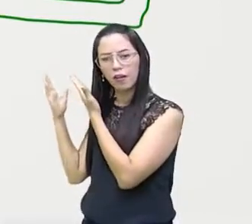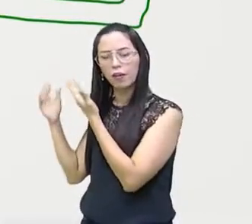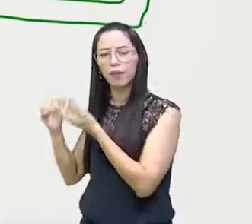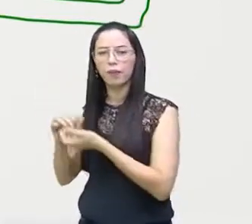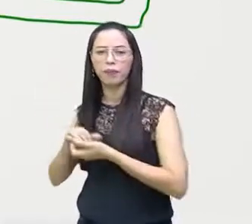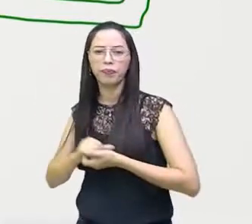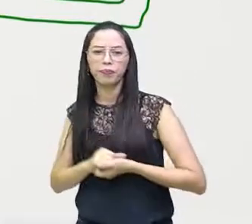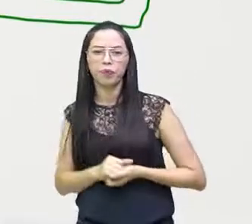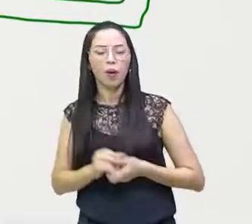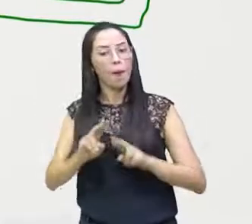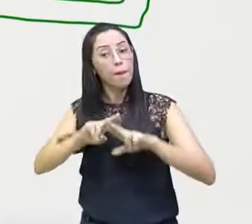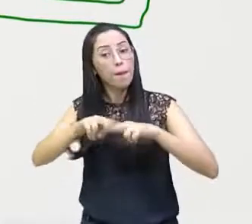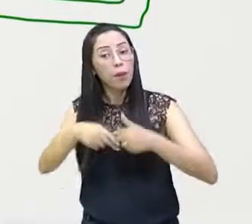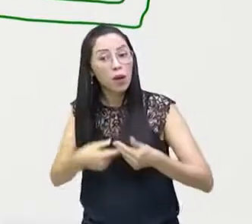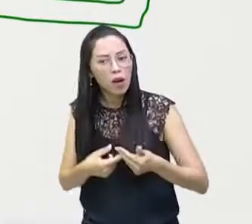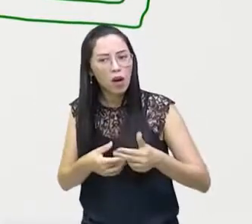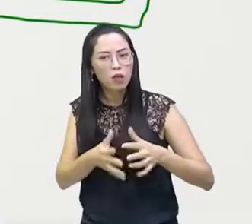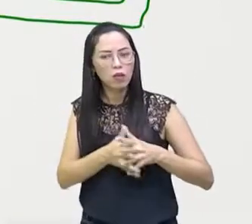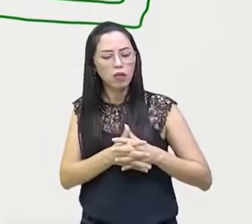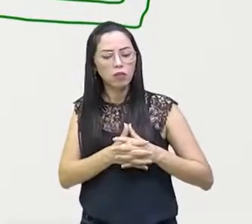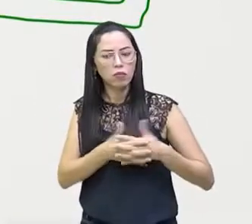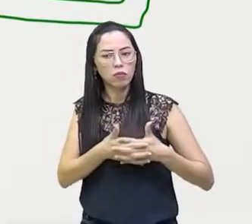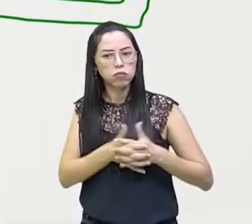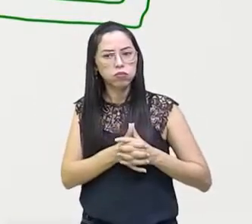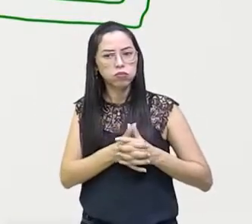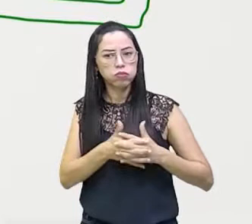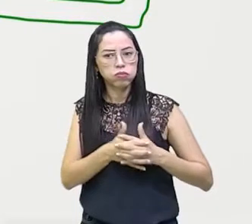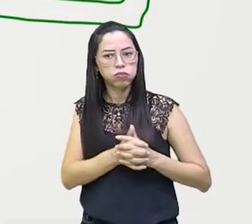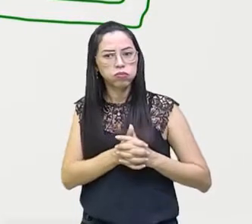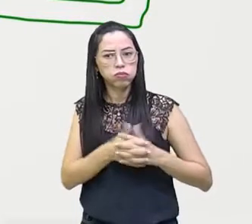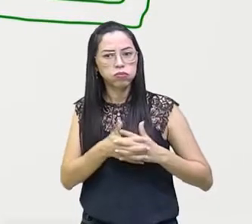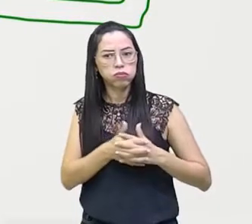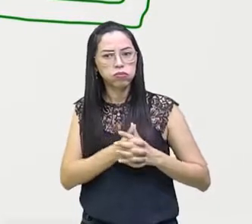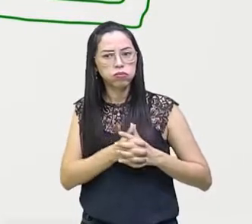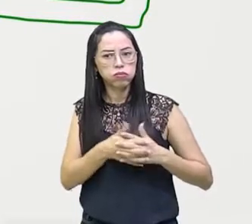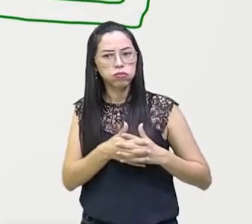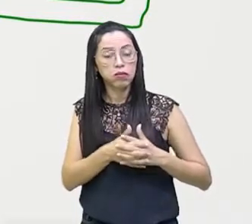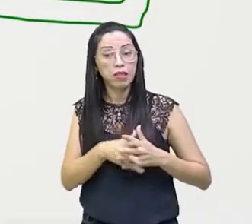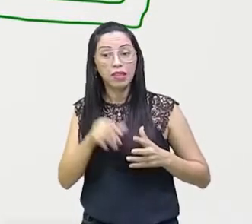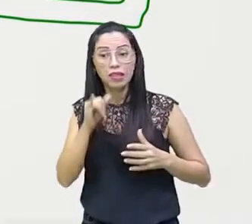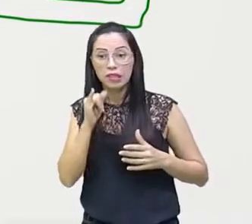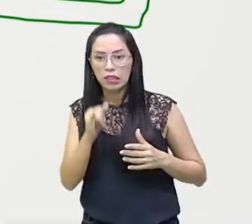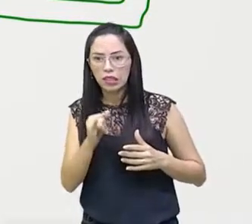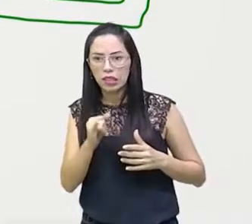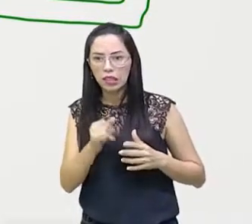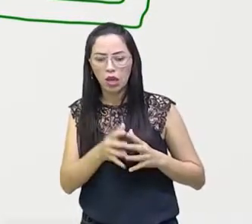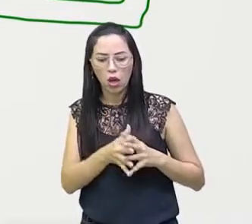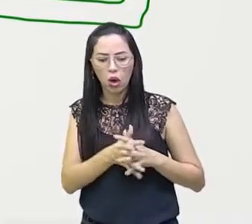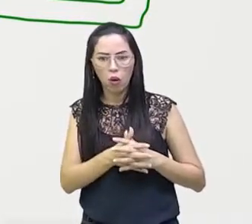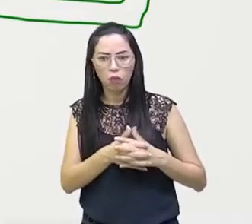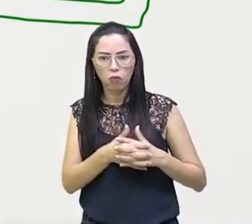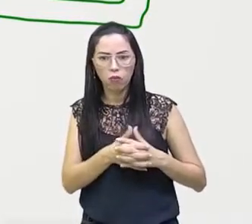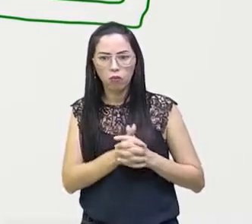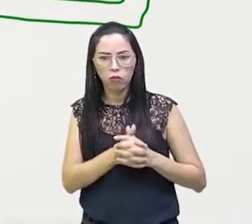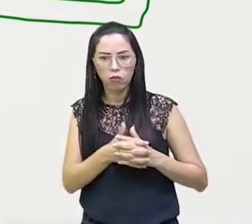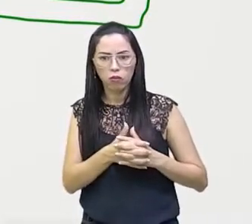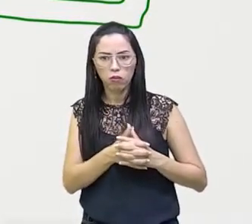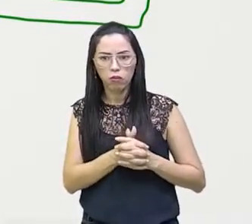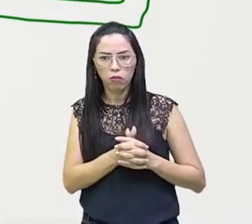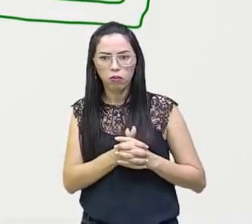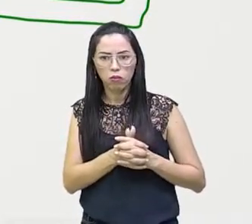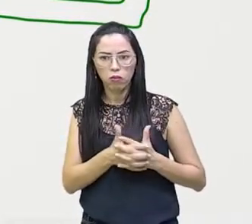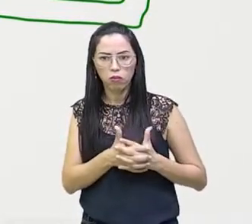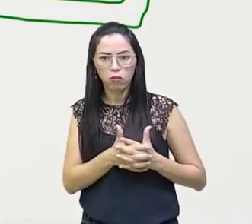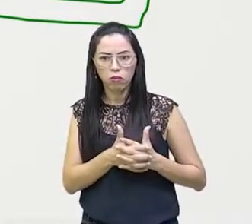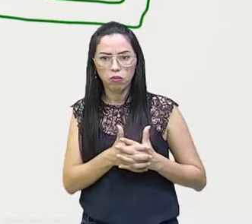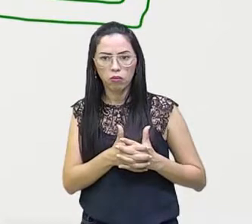Por conta do pulsar do coração. Por isso que o coração ele não pode parar, porque ele fica pulsando o sangue toda hora. E ele distribui esse